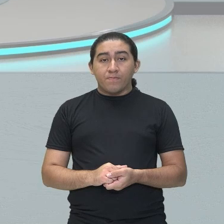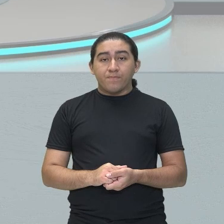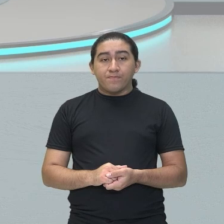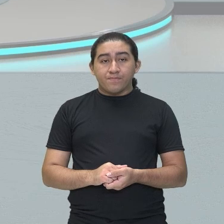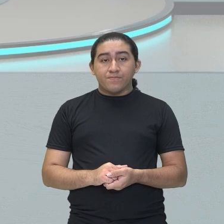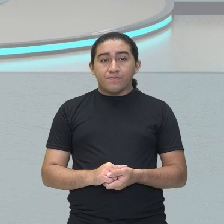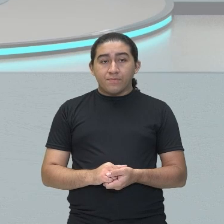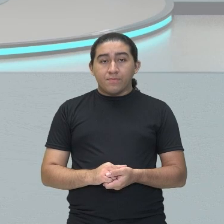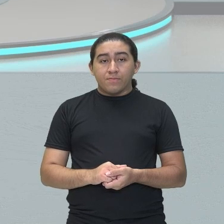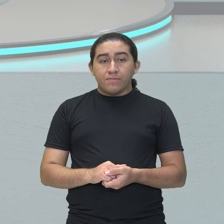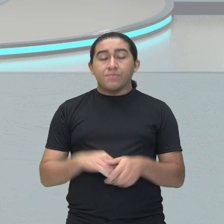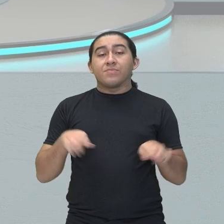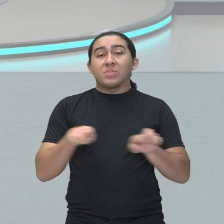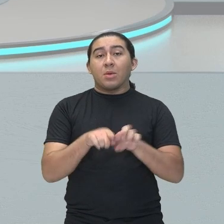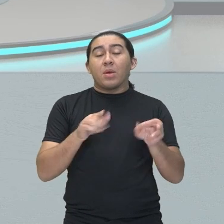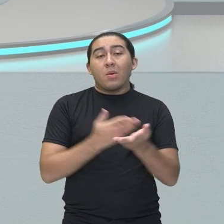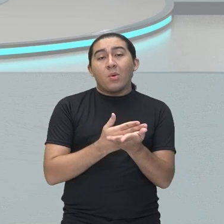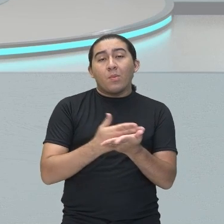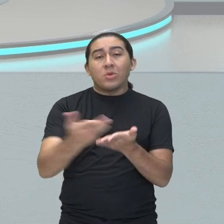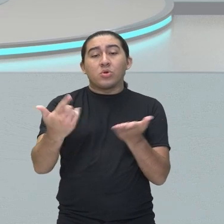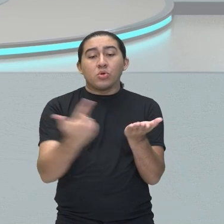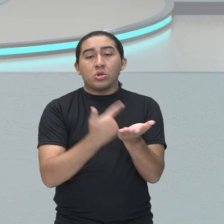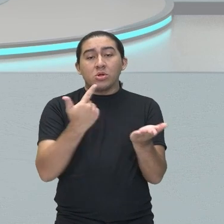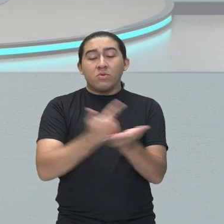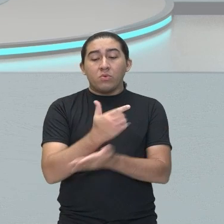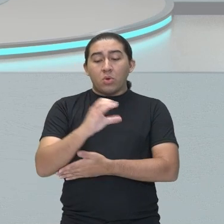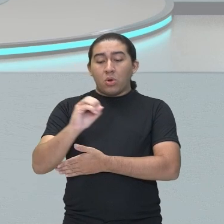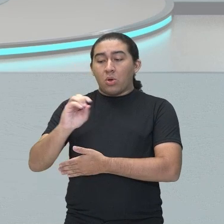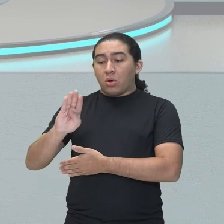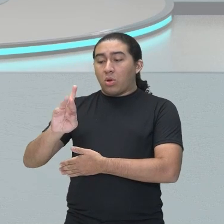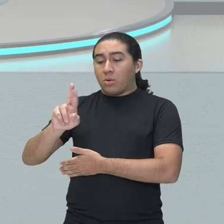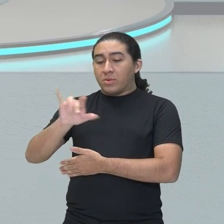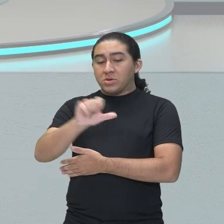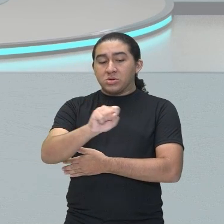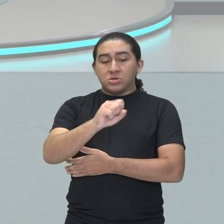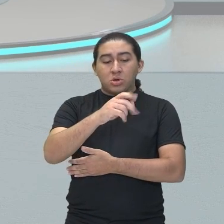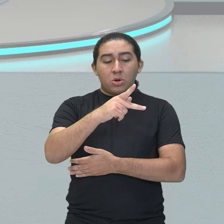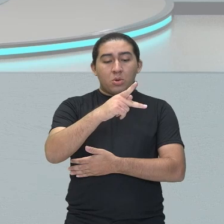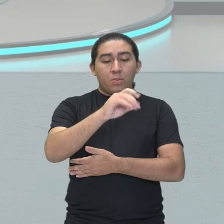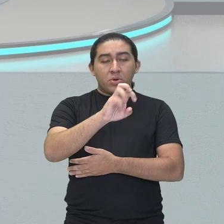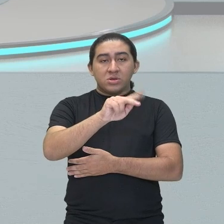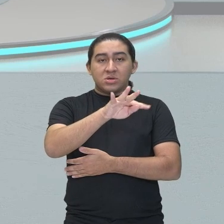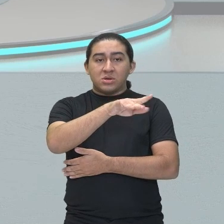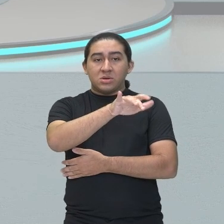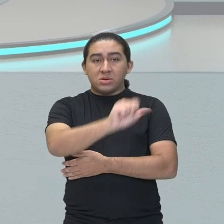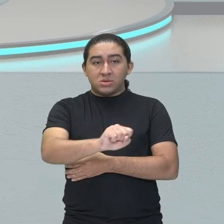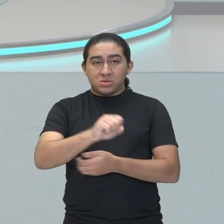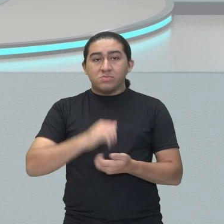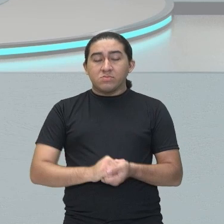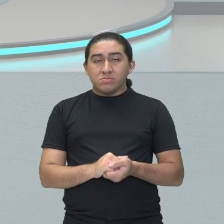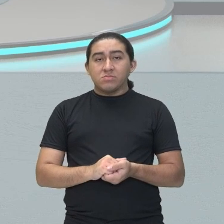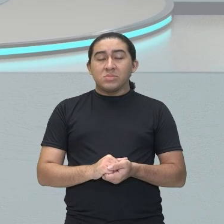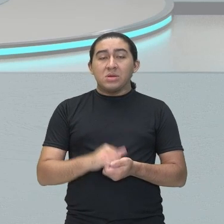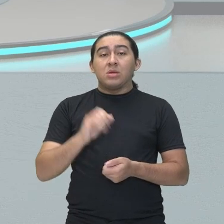teve seu marco inicial com o livro Obras Poéticas, escrito por Cláudio Manuel da Costa